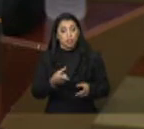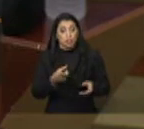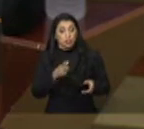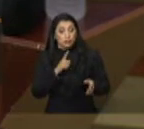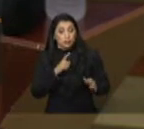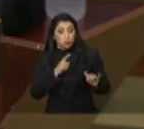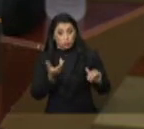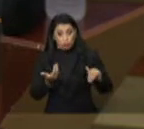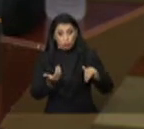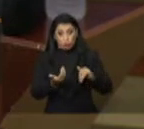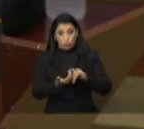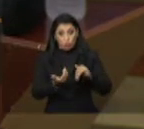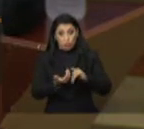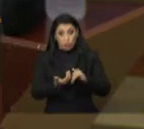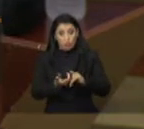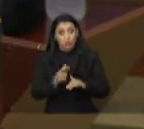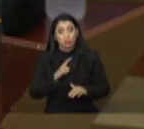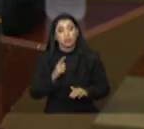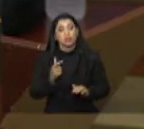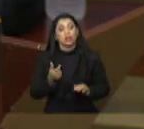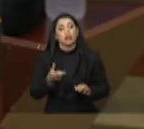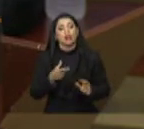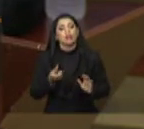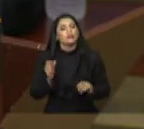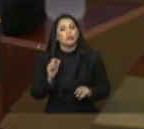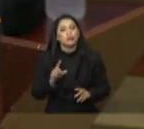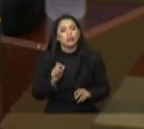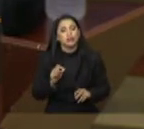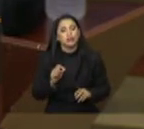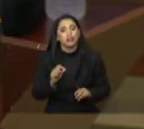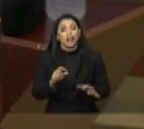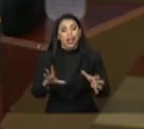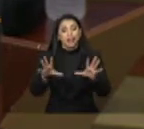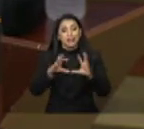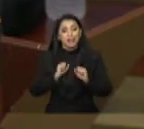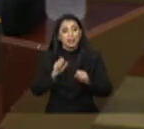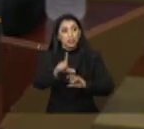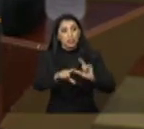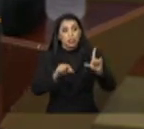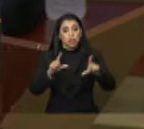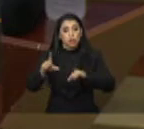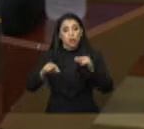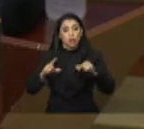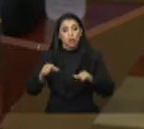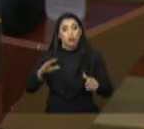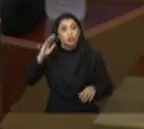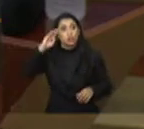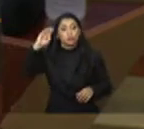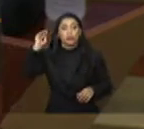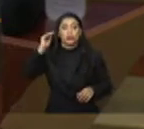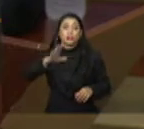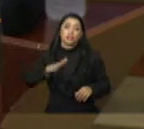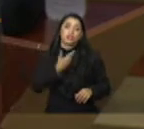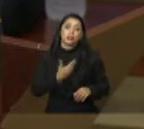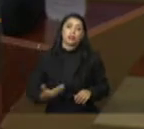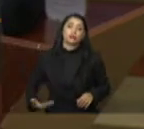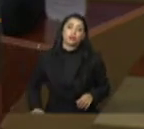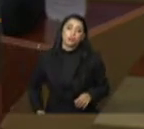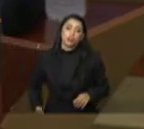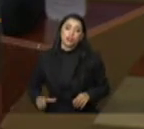ao congresso nacional importa indeferir espaço informação para escolha de prioridades do Estado Muitas delas